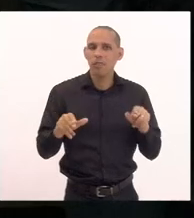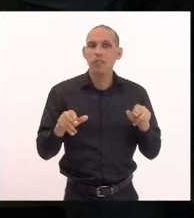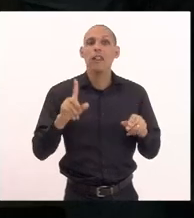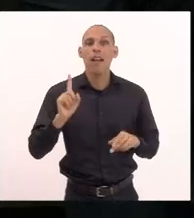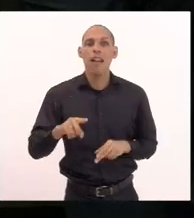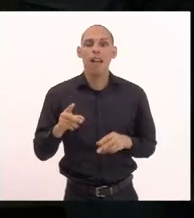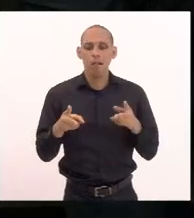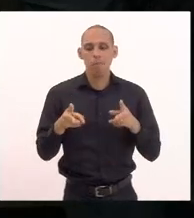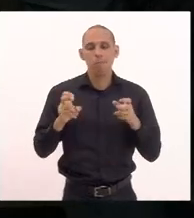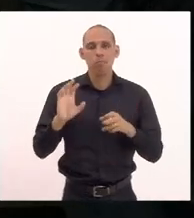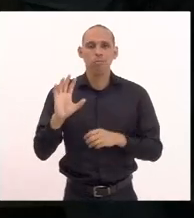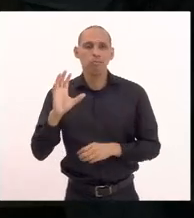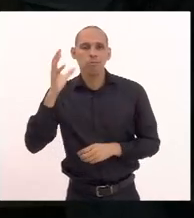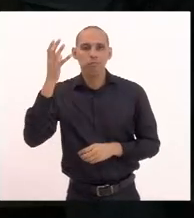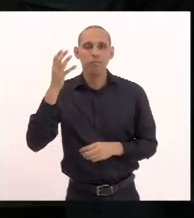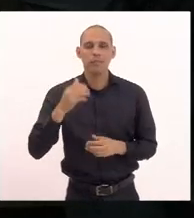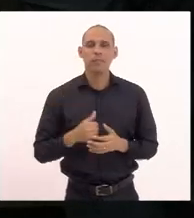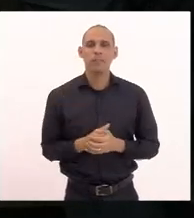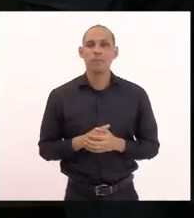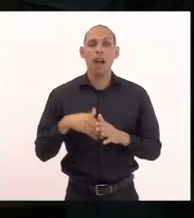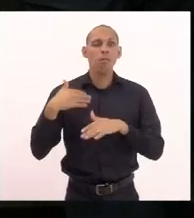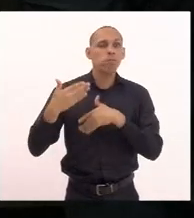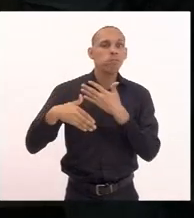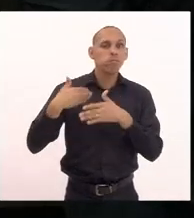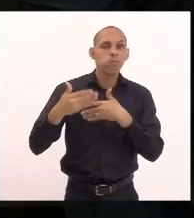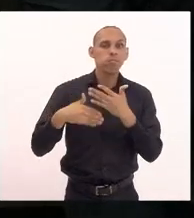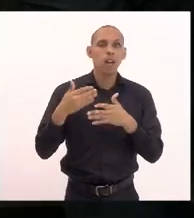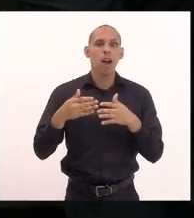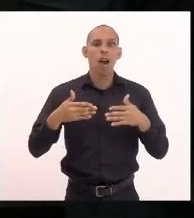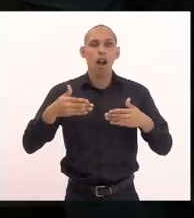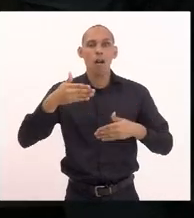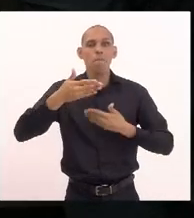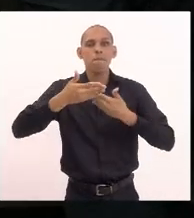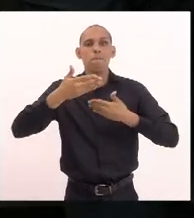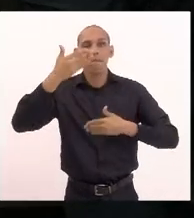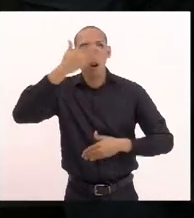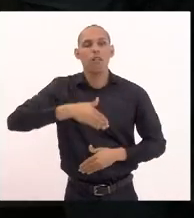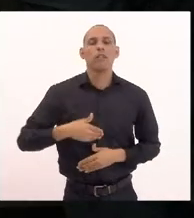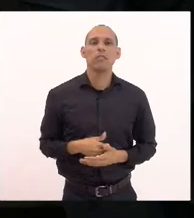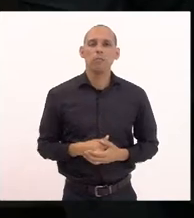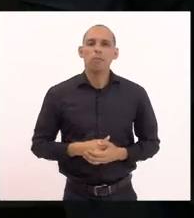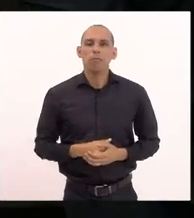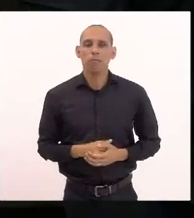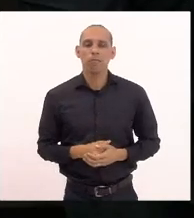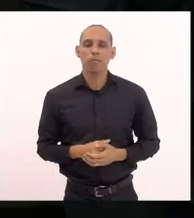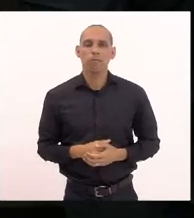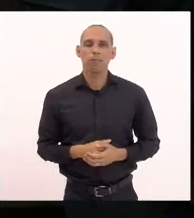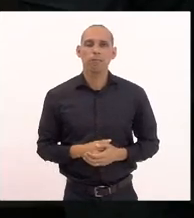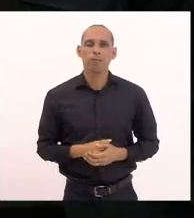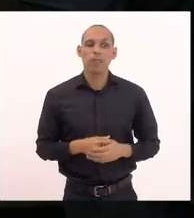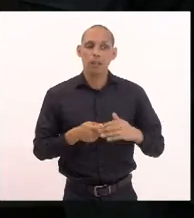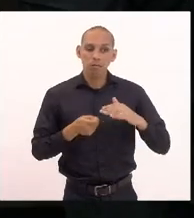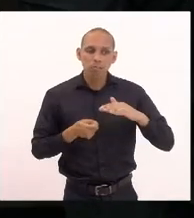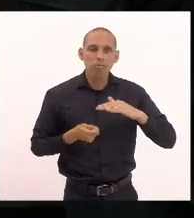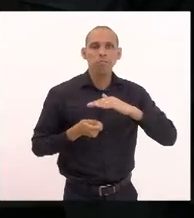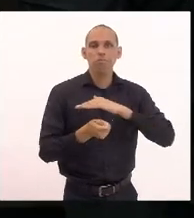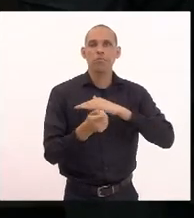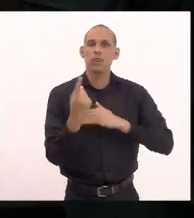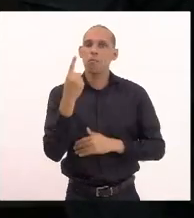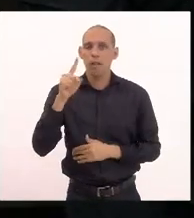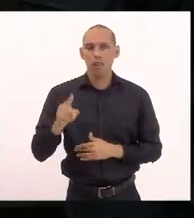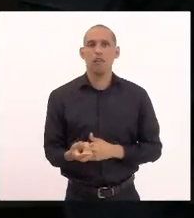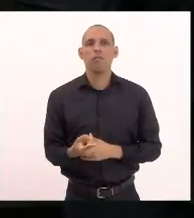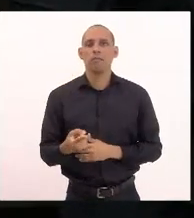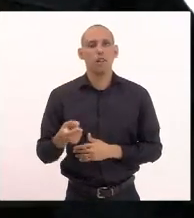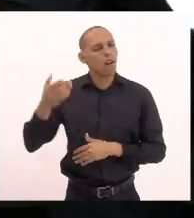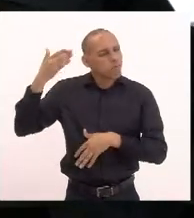da calamidade pública, e depois a comprovação que investiu esse R$ 1 milhão, tá